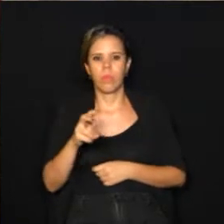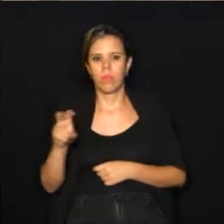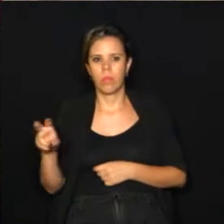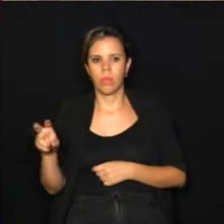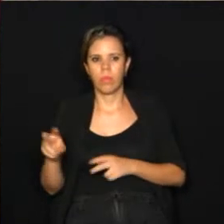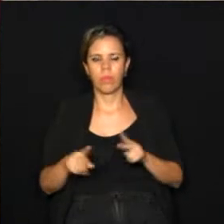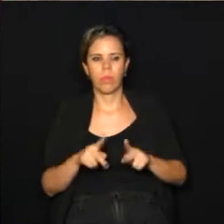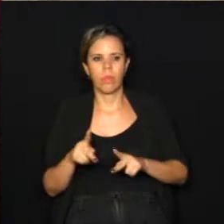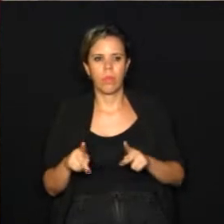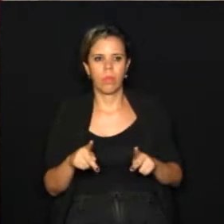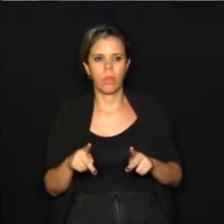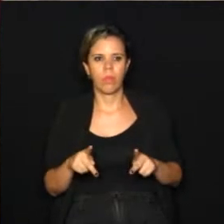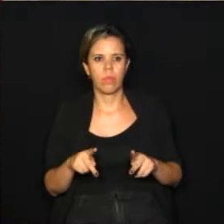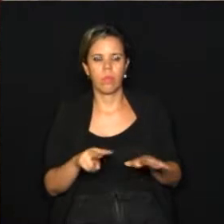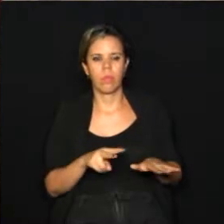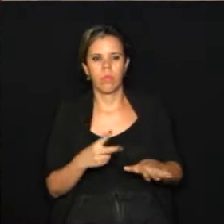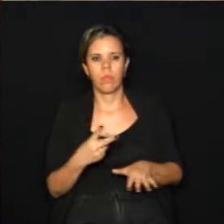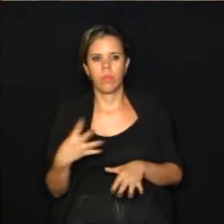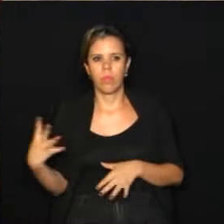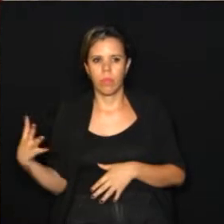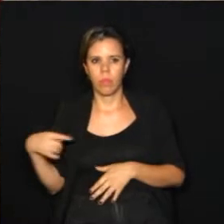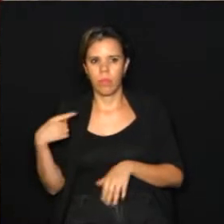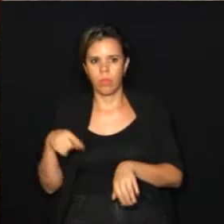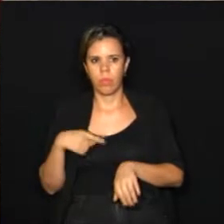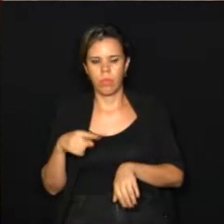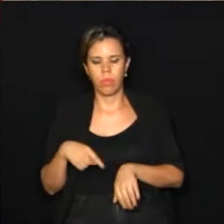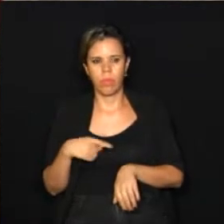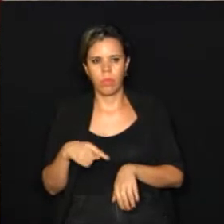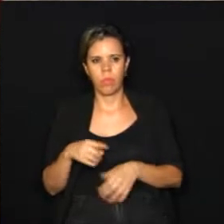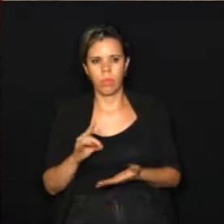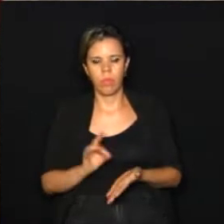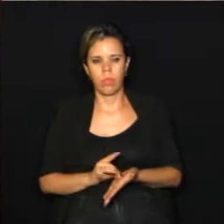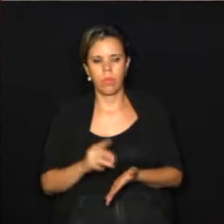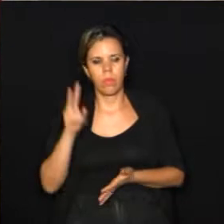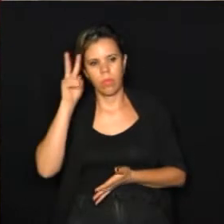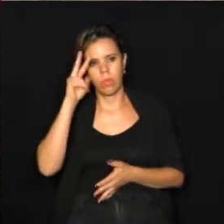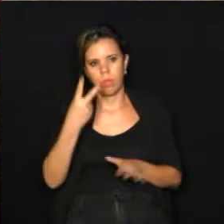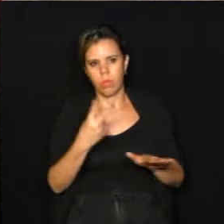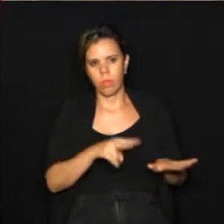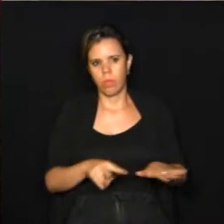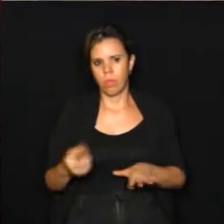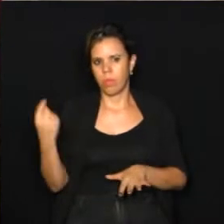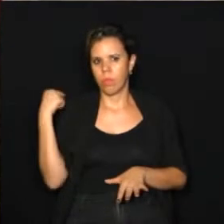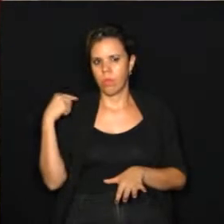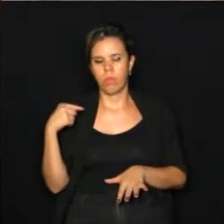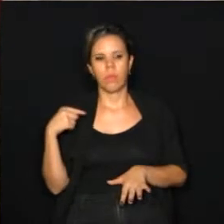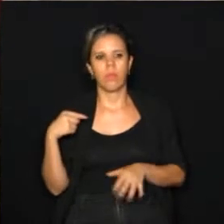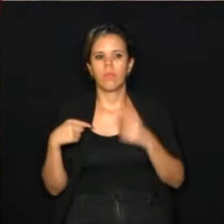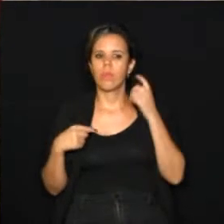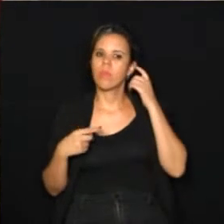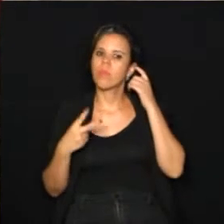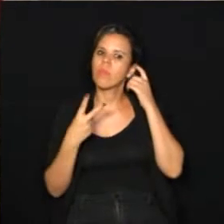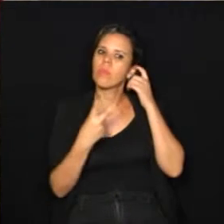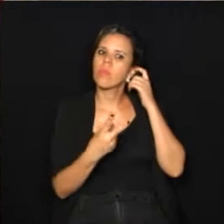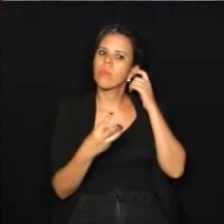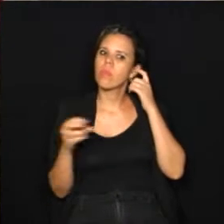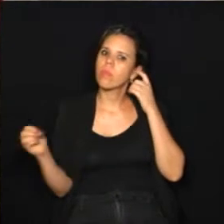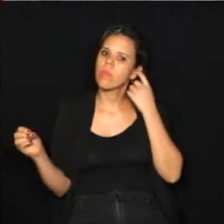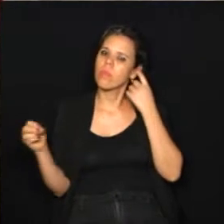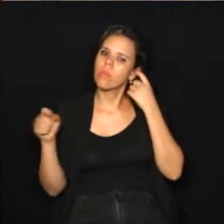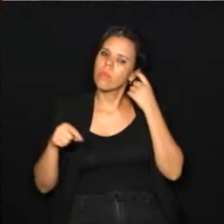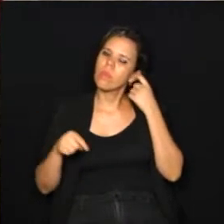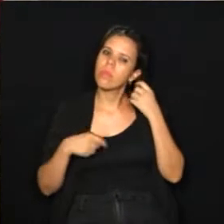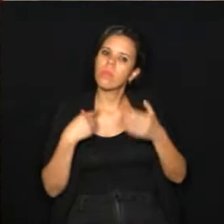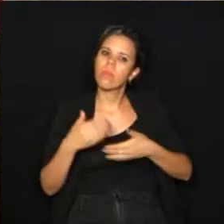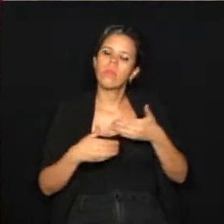355 casos nas últimas 24 horas, né? A gente lembra que há 2 semanas não passavam de 230 casos aqui